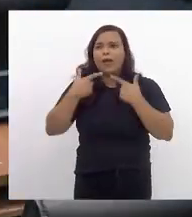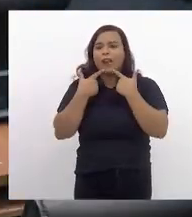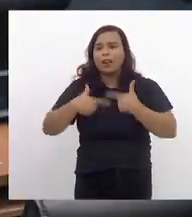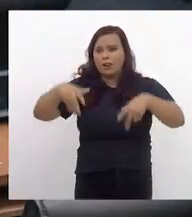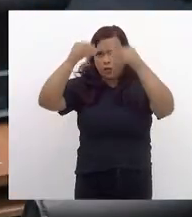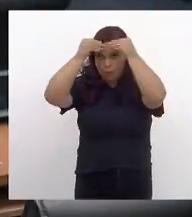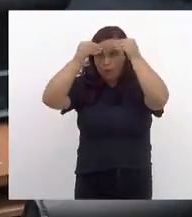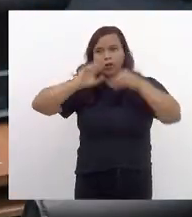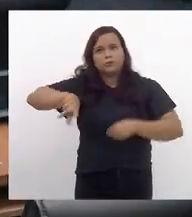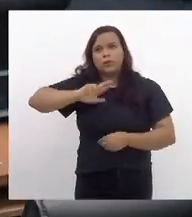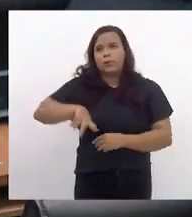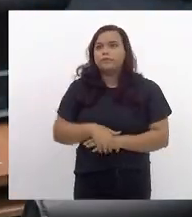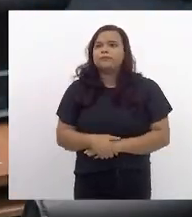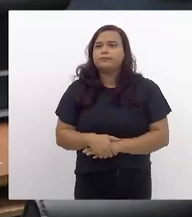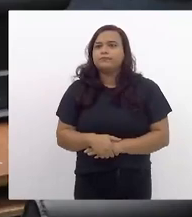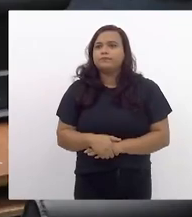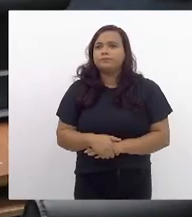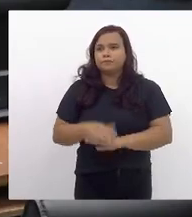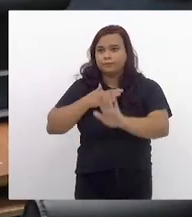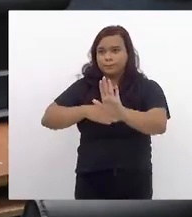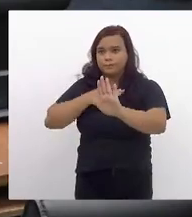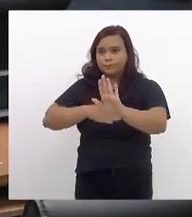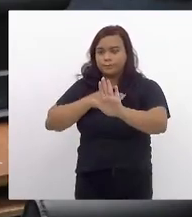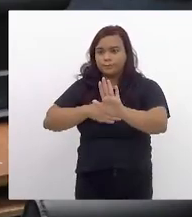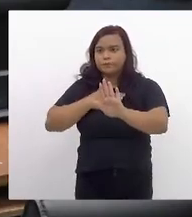Peraí. Vamos com calma.